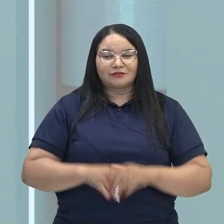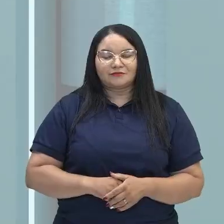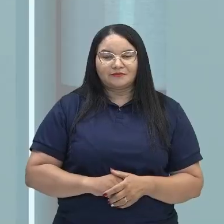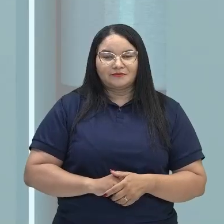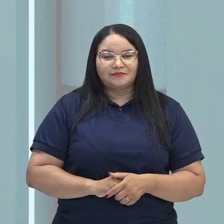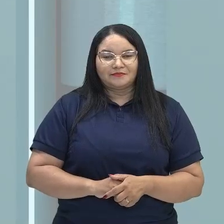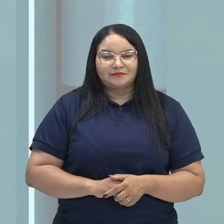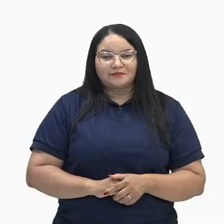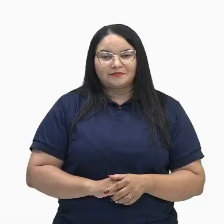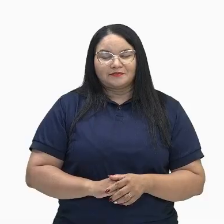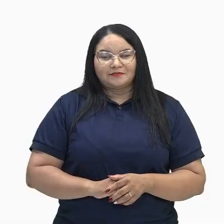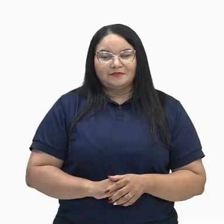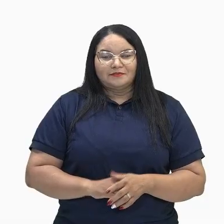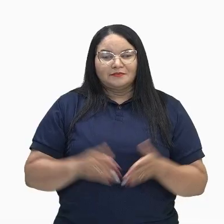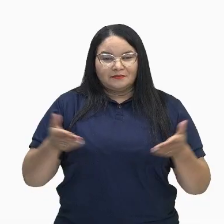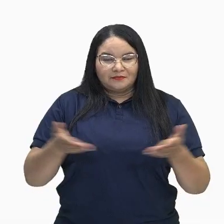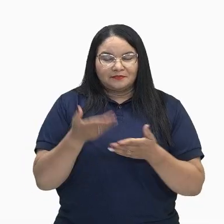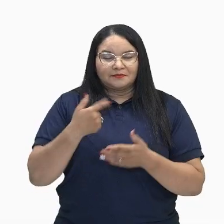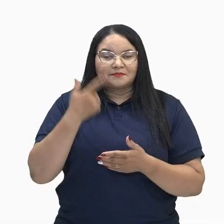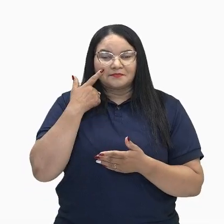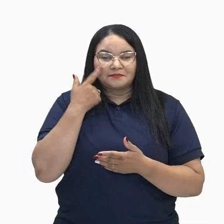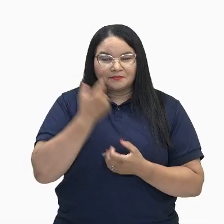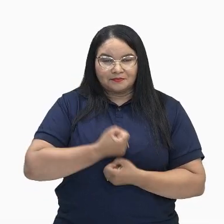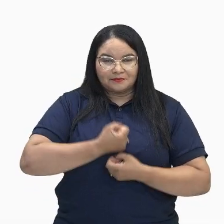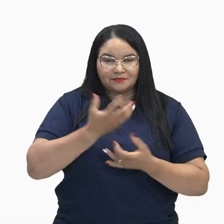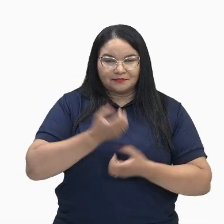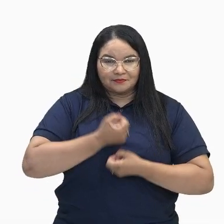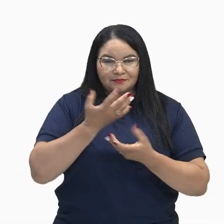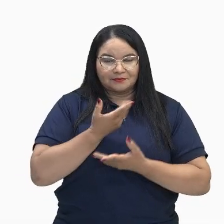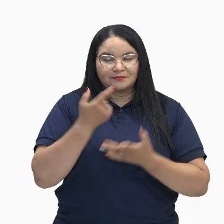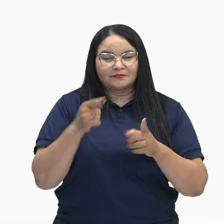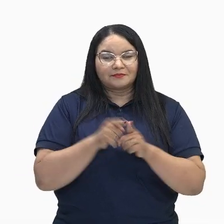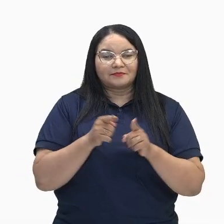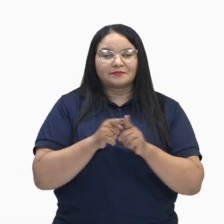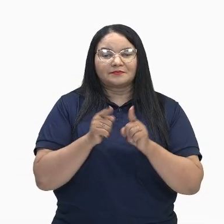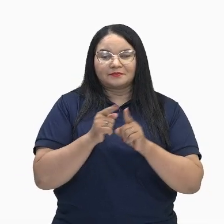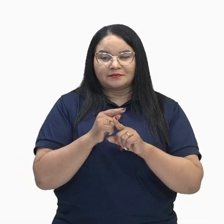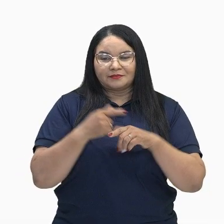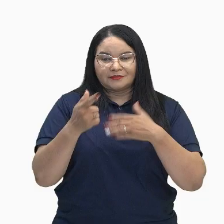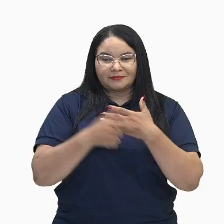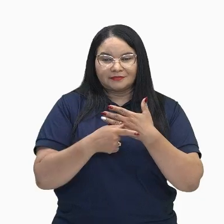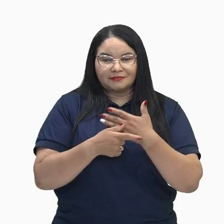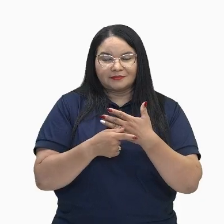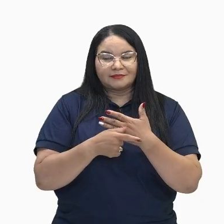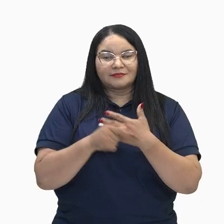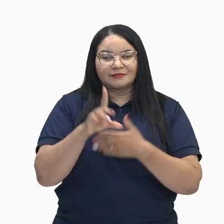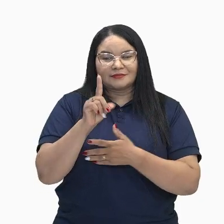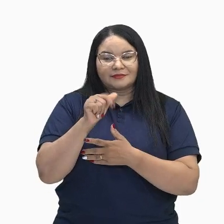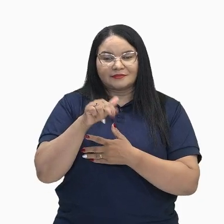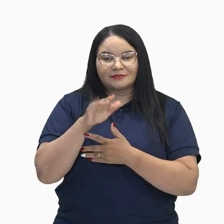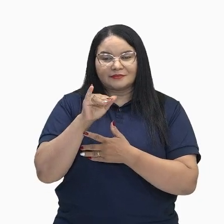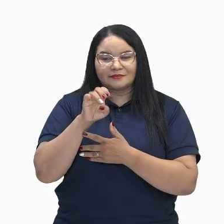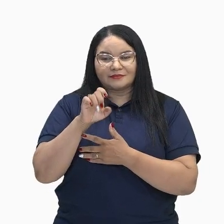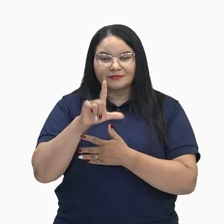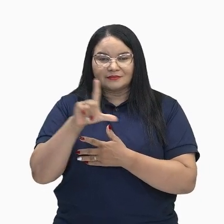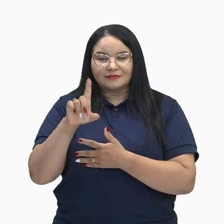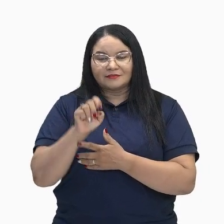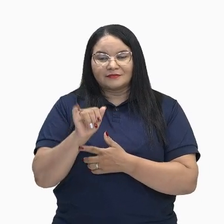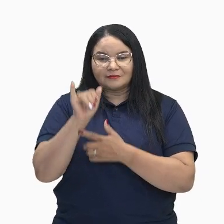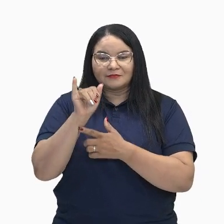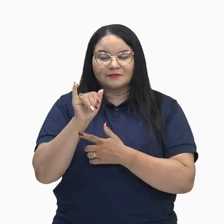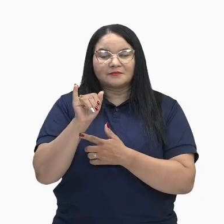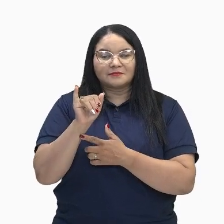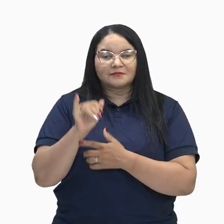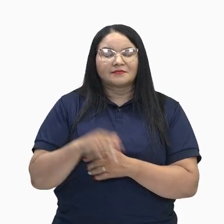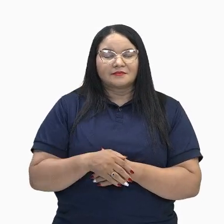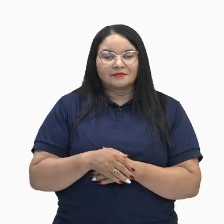E agora a gente vai ver um poema, né, que foi escrito pela poetisa Daniele Costa, que